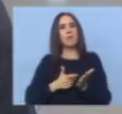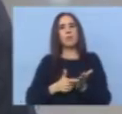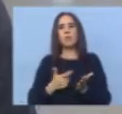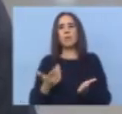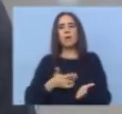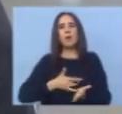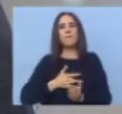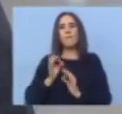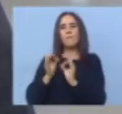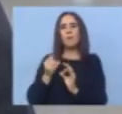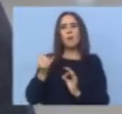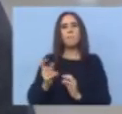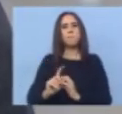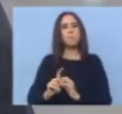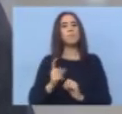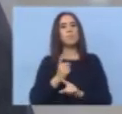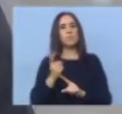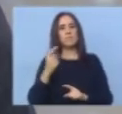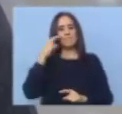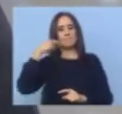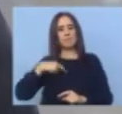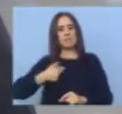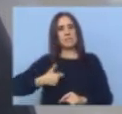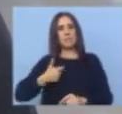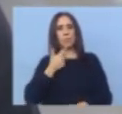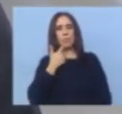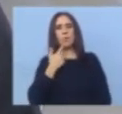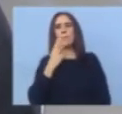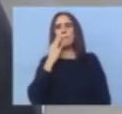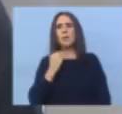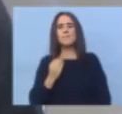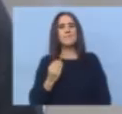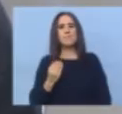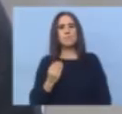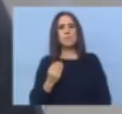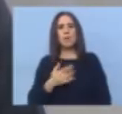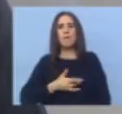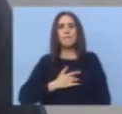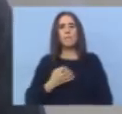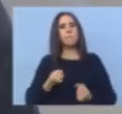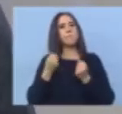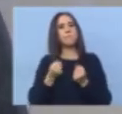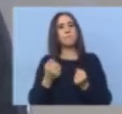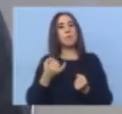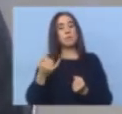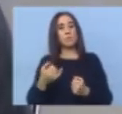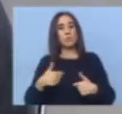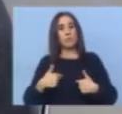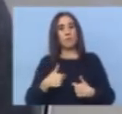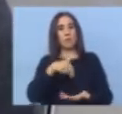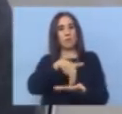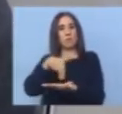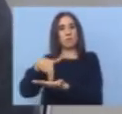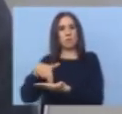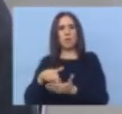de amar o próximo, porque as pessoas estão muito centradas em si e acham que não são capazes de amar. Mas depois vão para o terreno e,